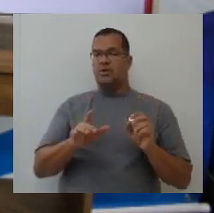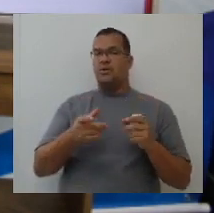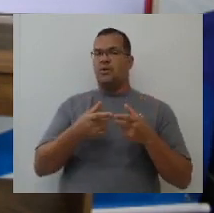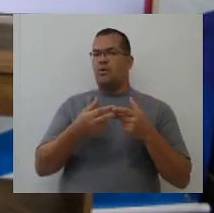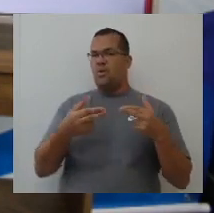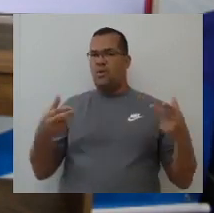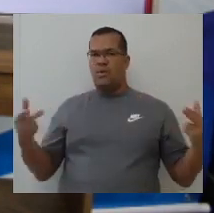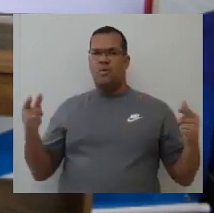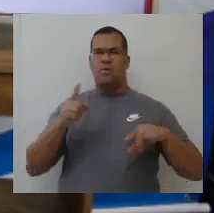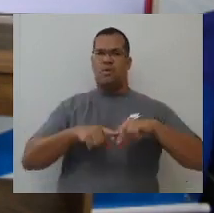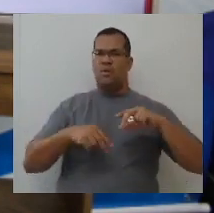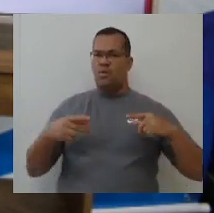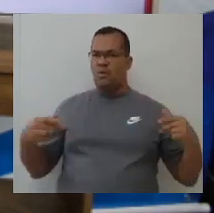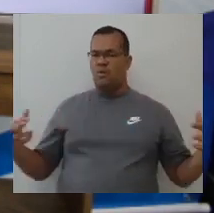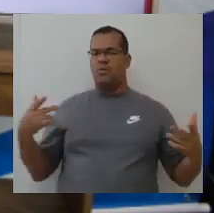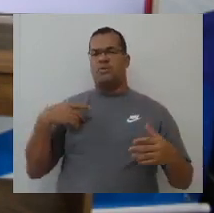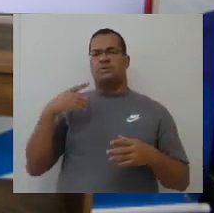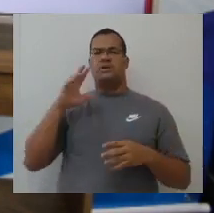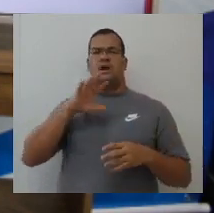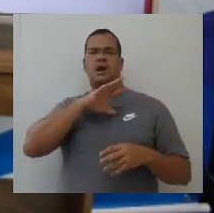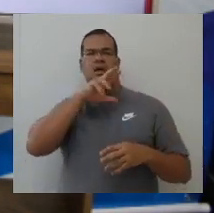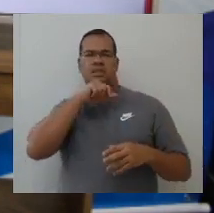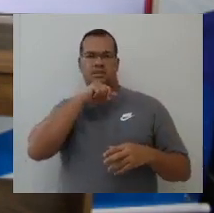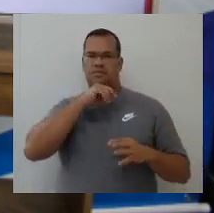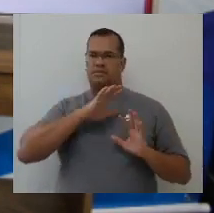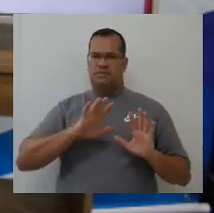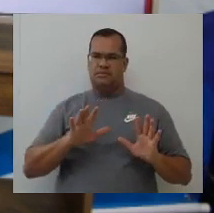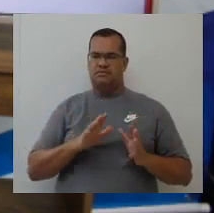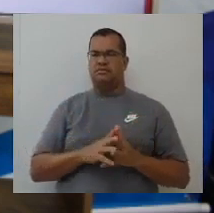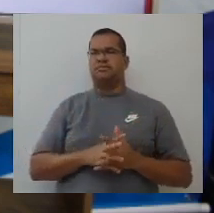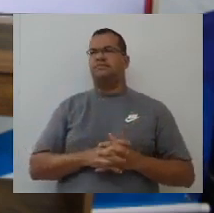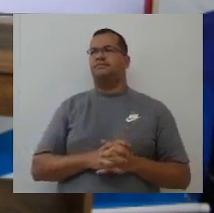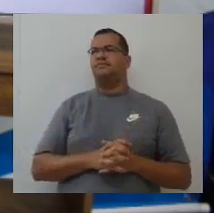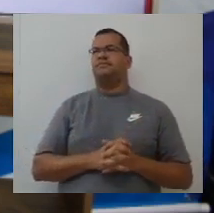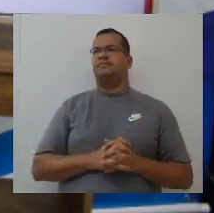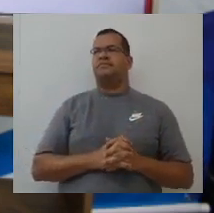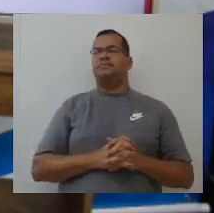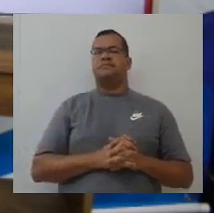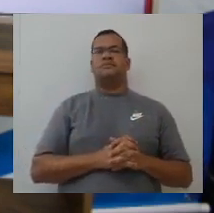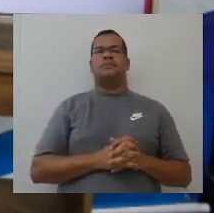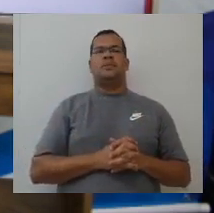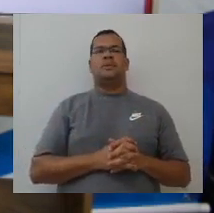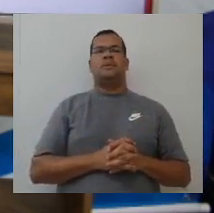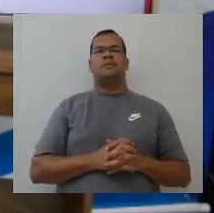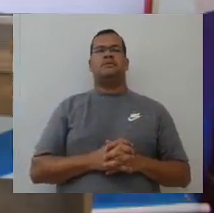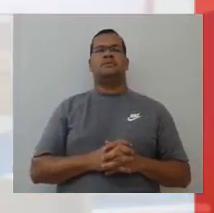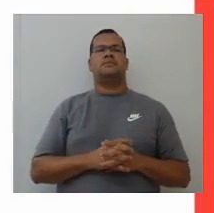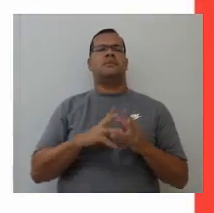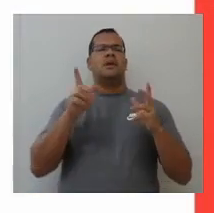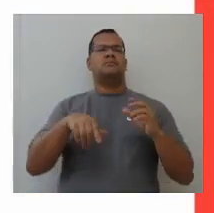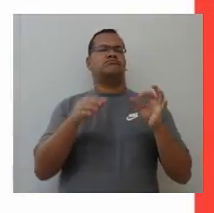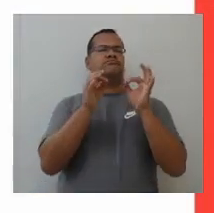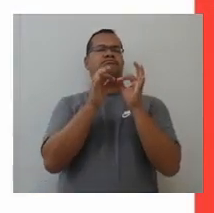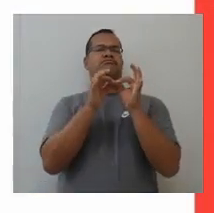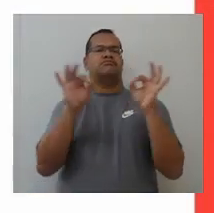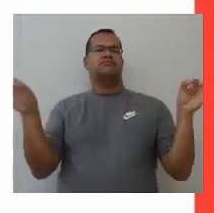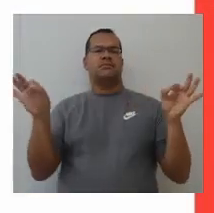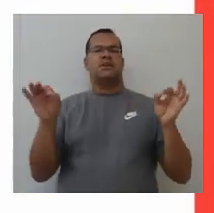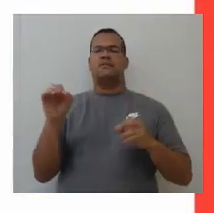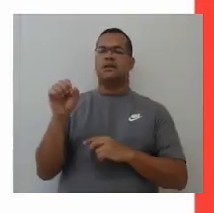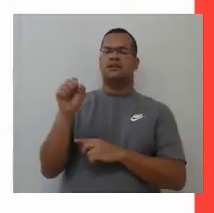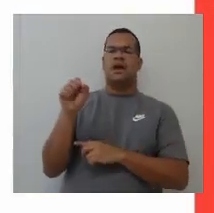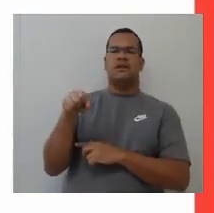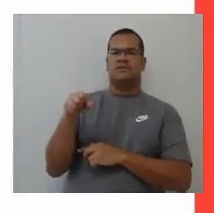que não é realmente o nosso foco agora. Vamos dar continuidade. Primeiro ponto. Para formar frases